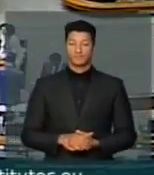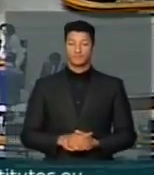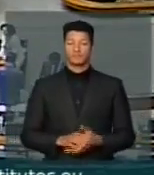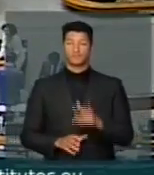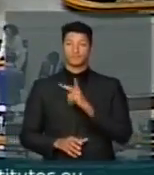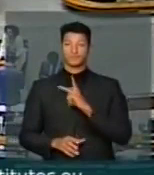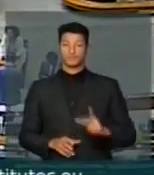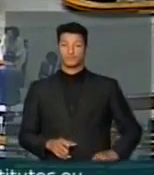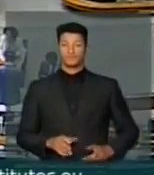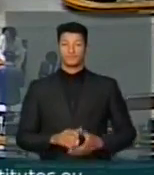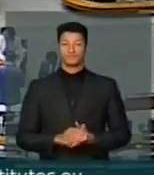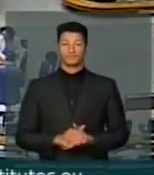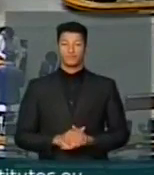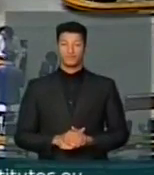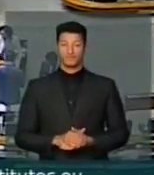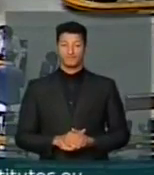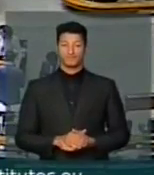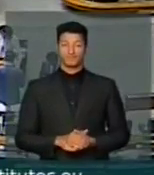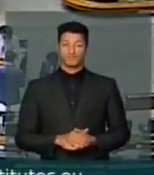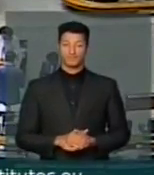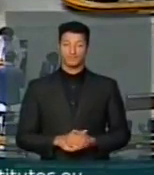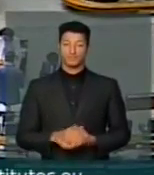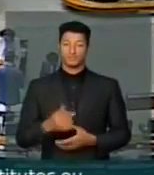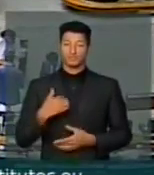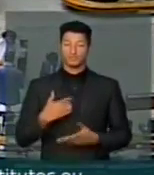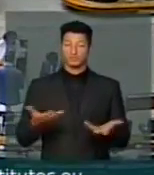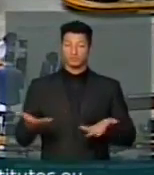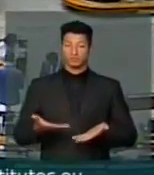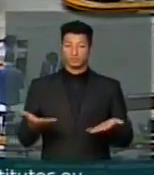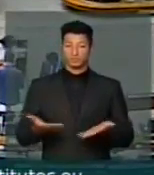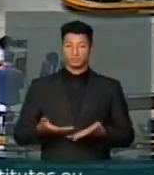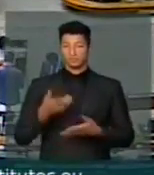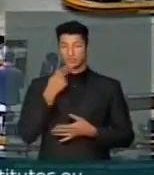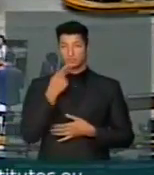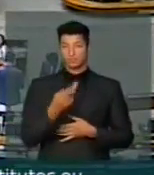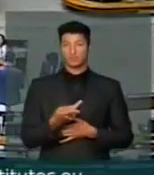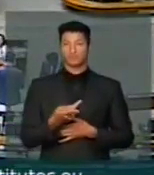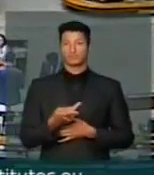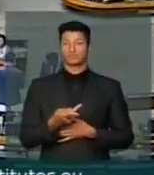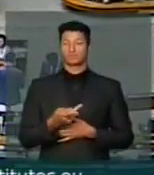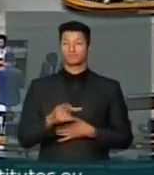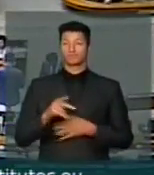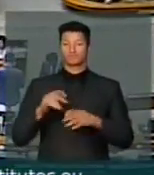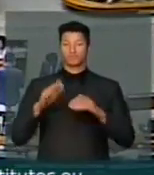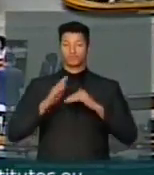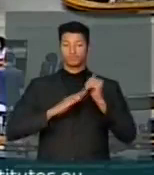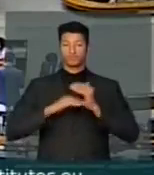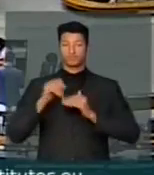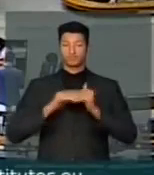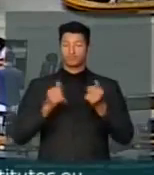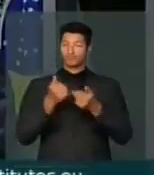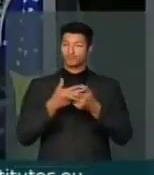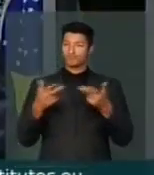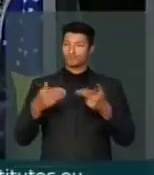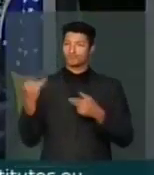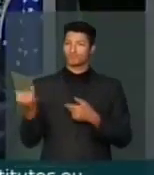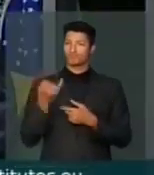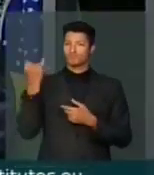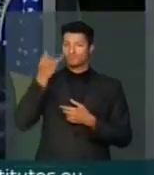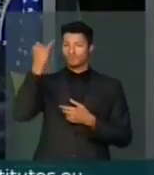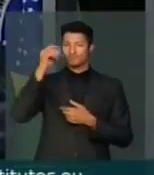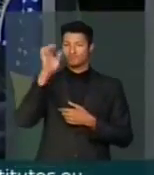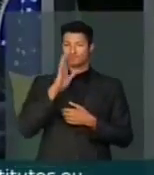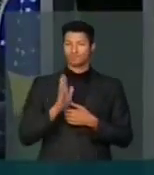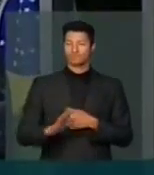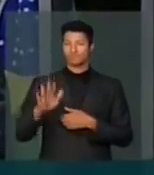Senhor presidente, eu venho a essa tribuna para tratar de uma importante questão